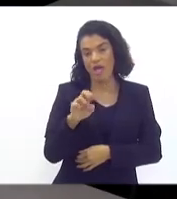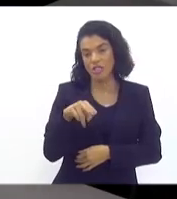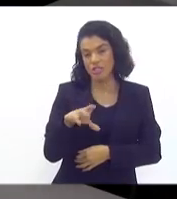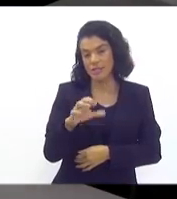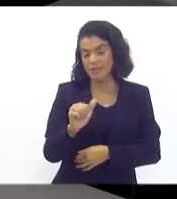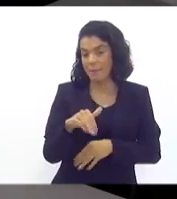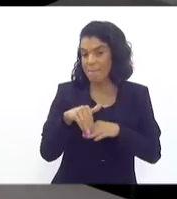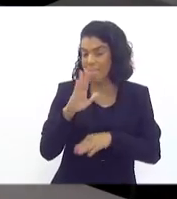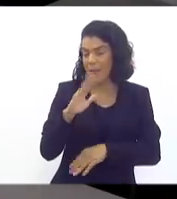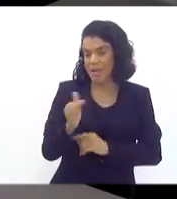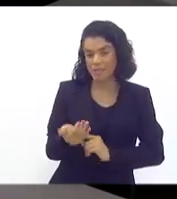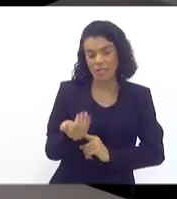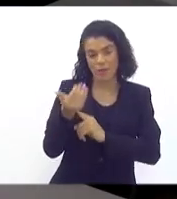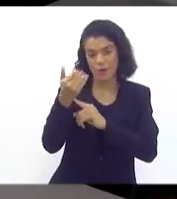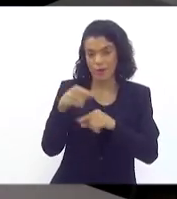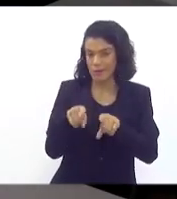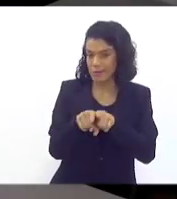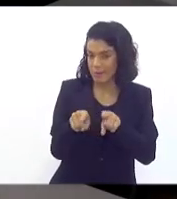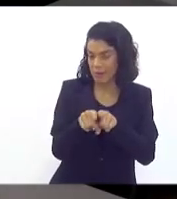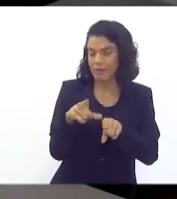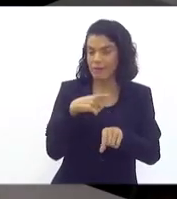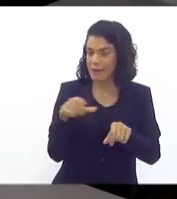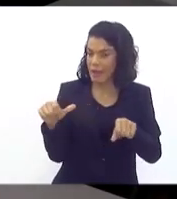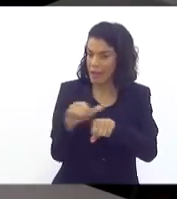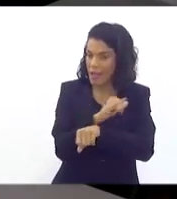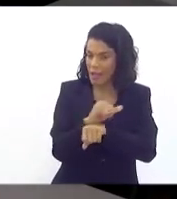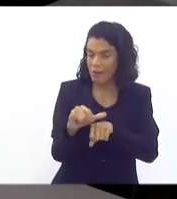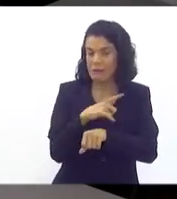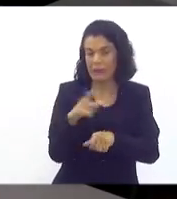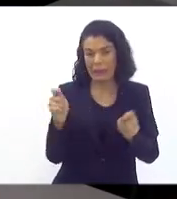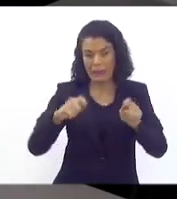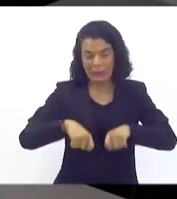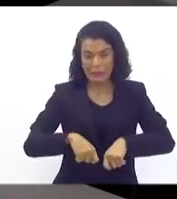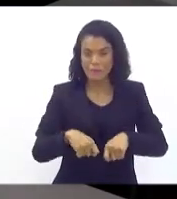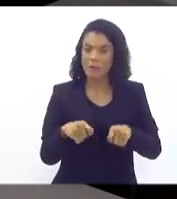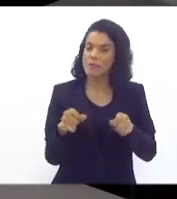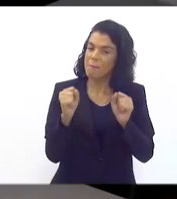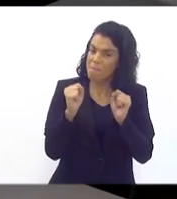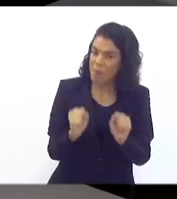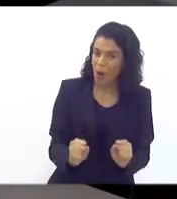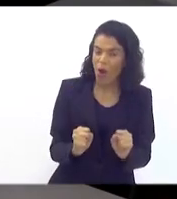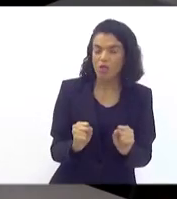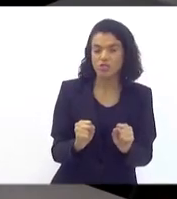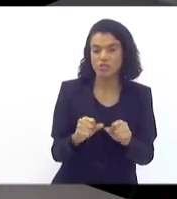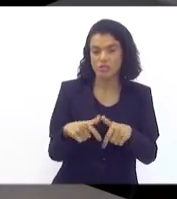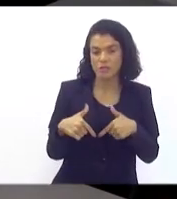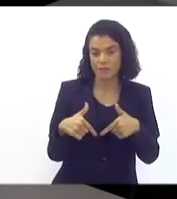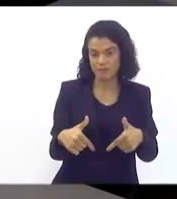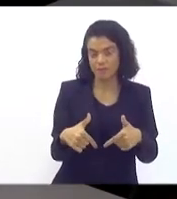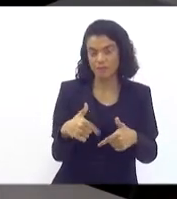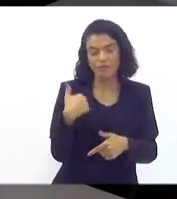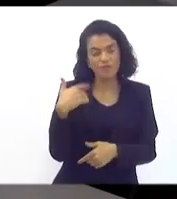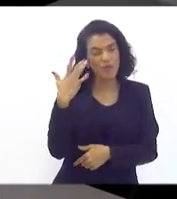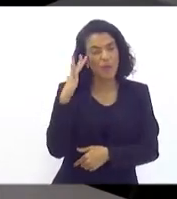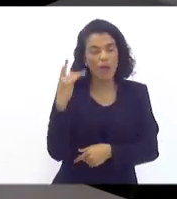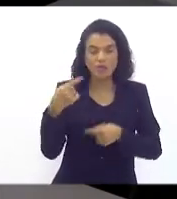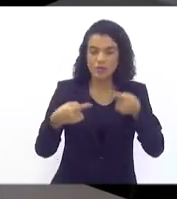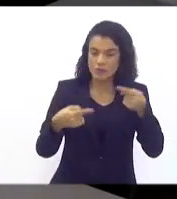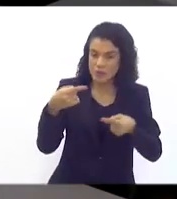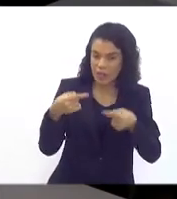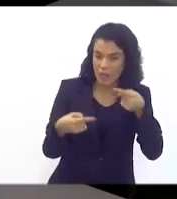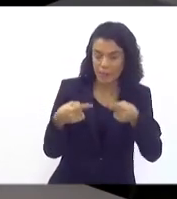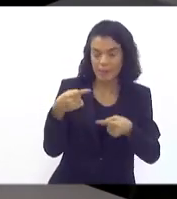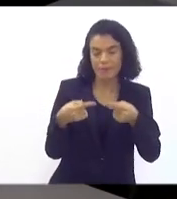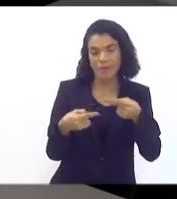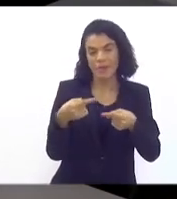também de que a gente tem recursos tem capacidade pode pode fazer isso e acho que um debate que essa comissão também